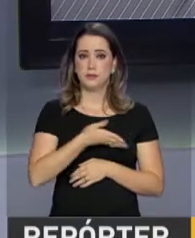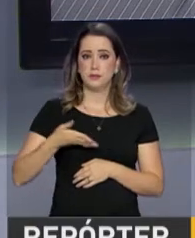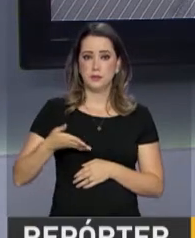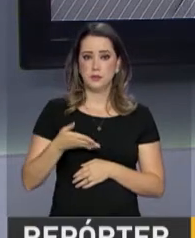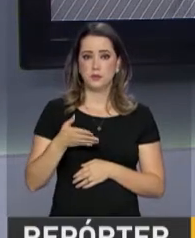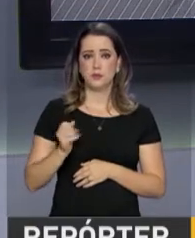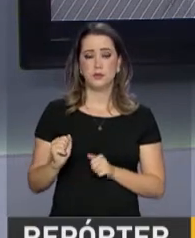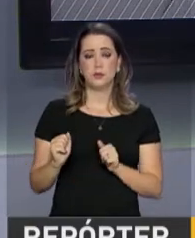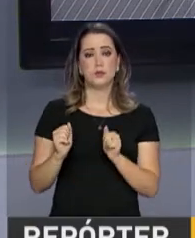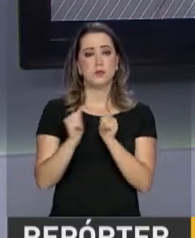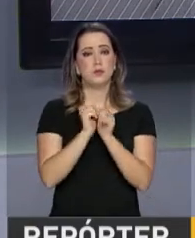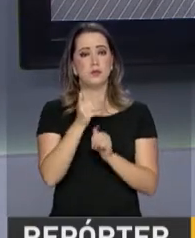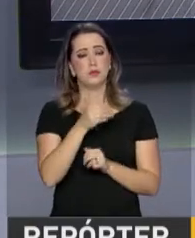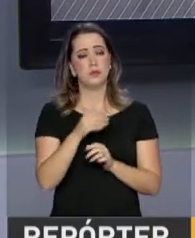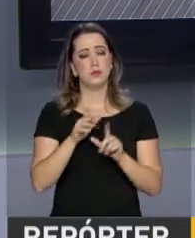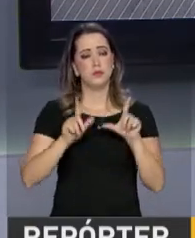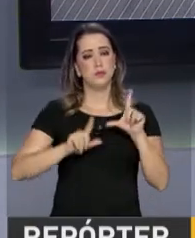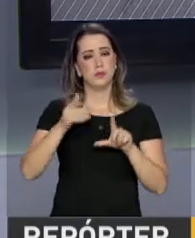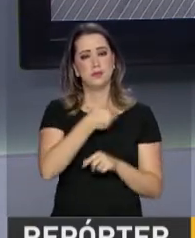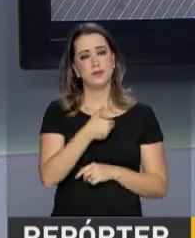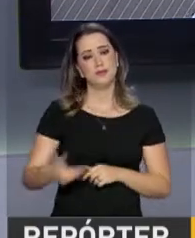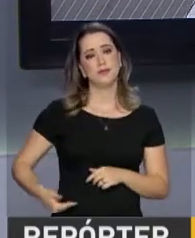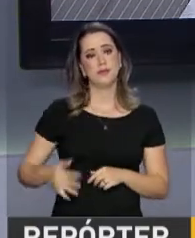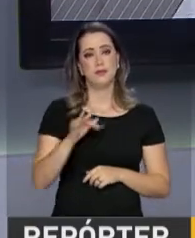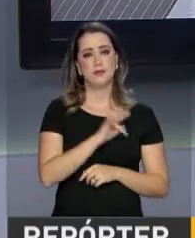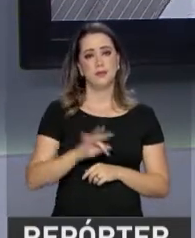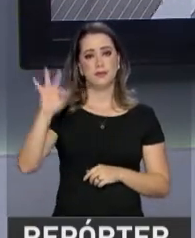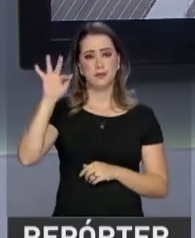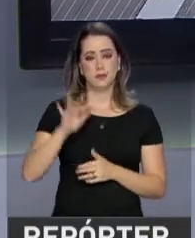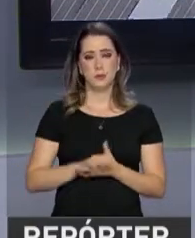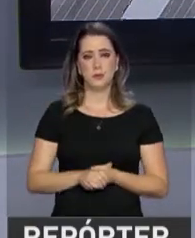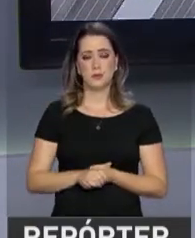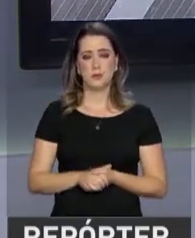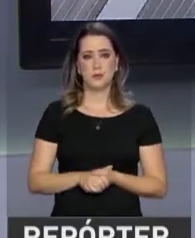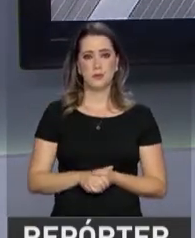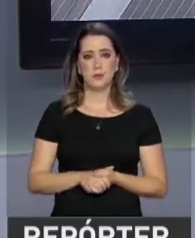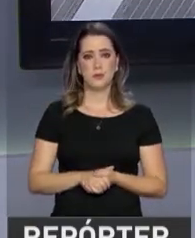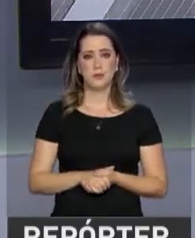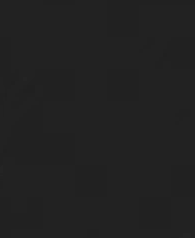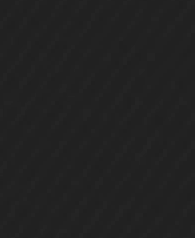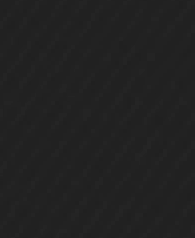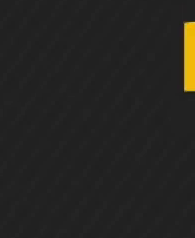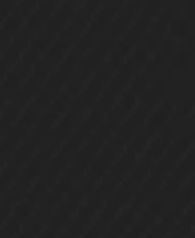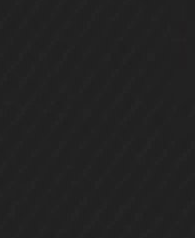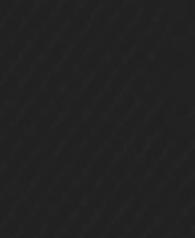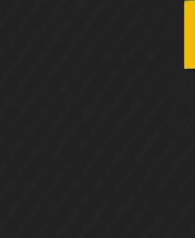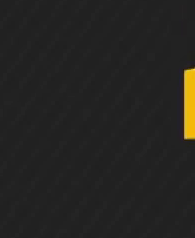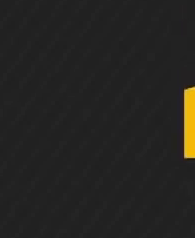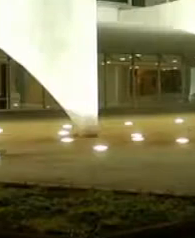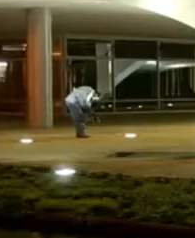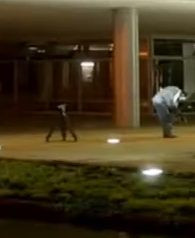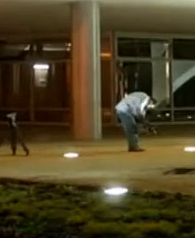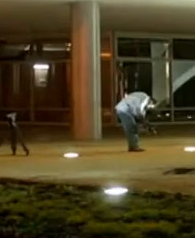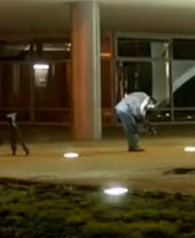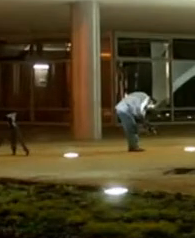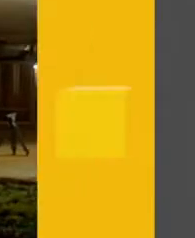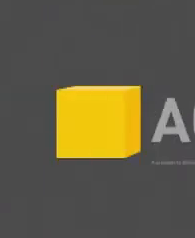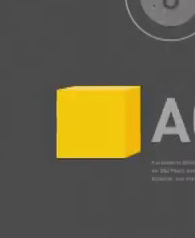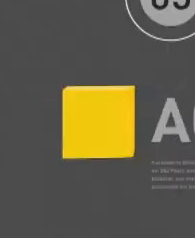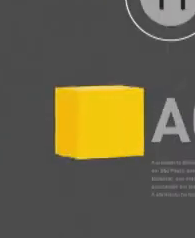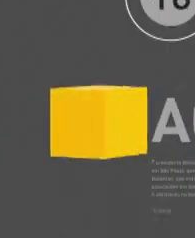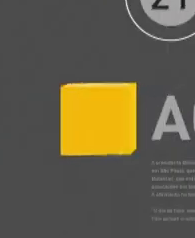na internet. Continue com a gente na NBR, a TV do Governo Federal.